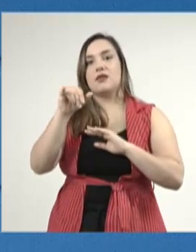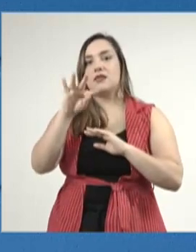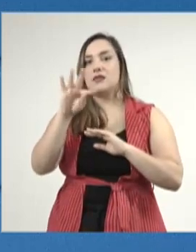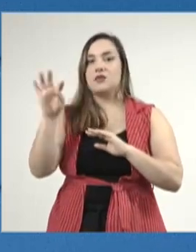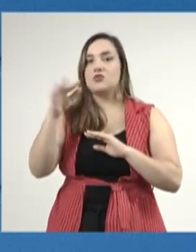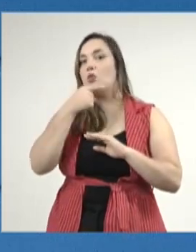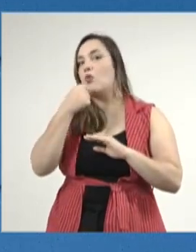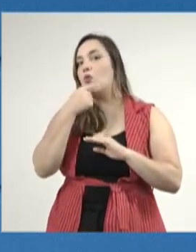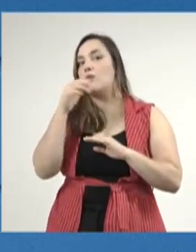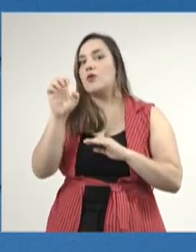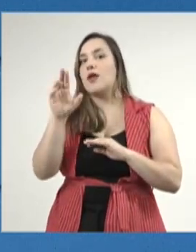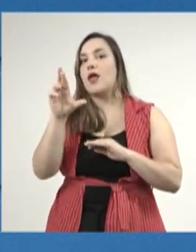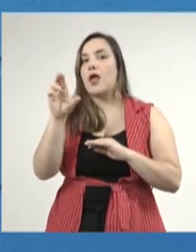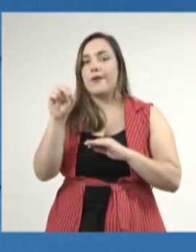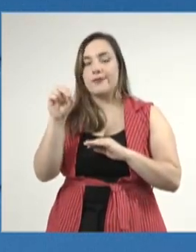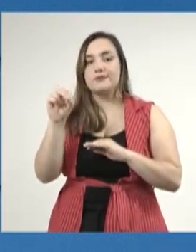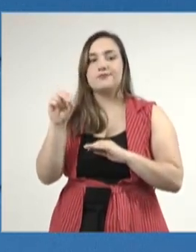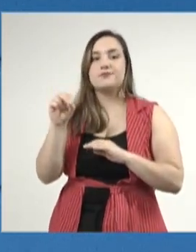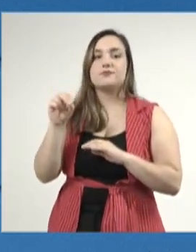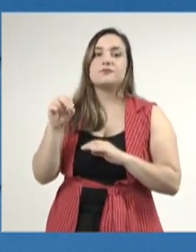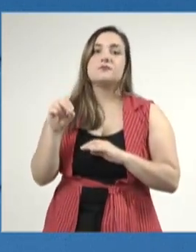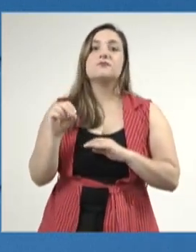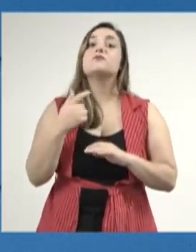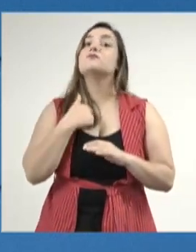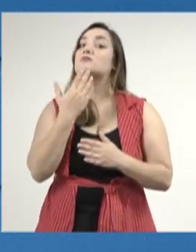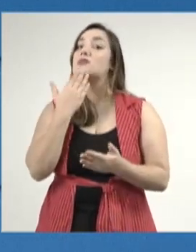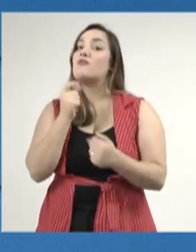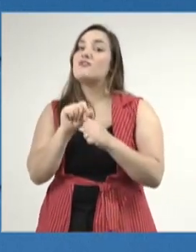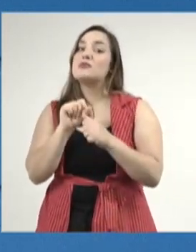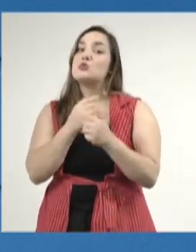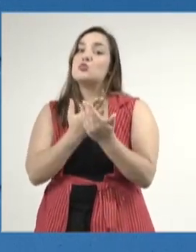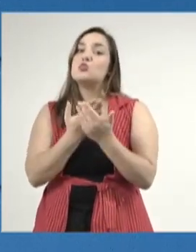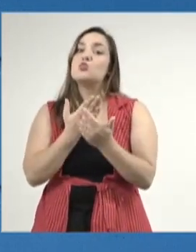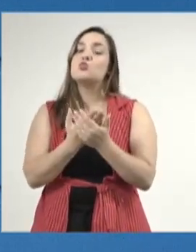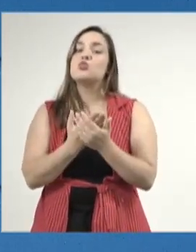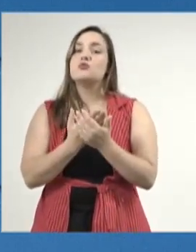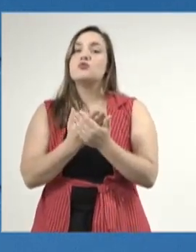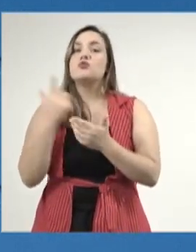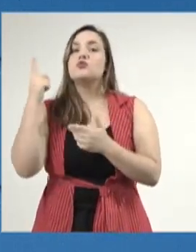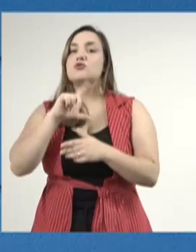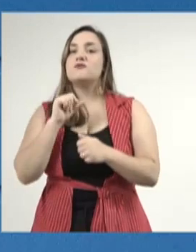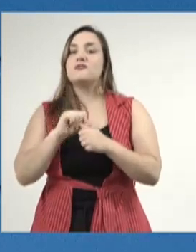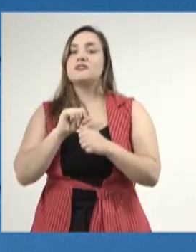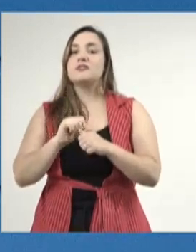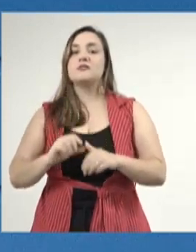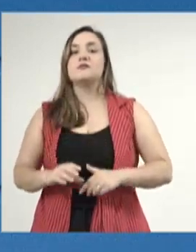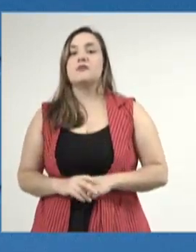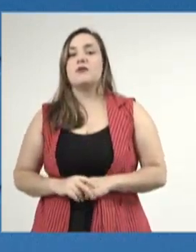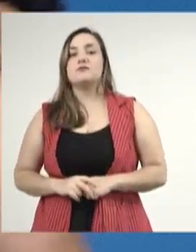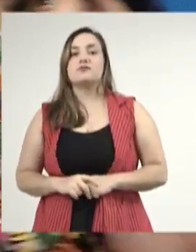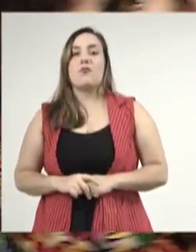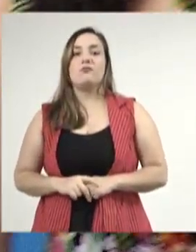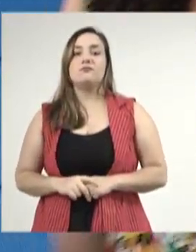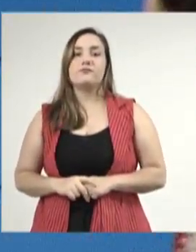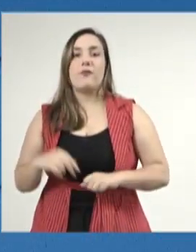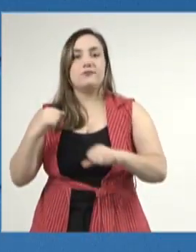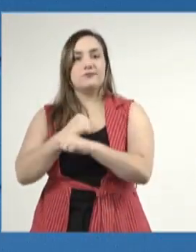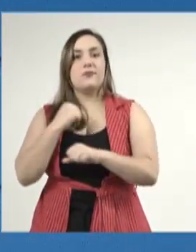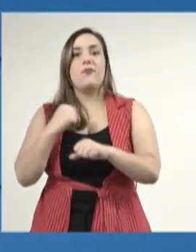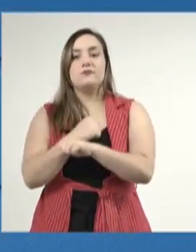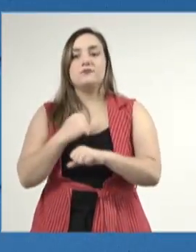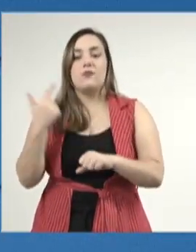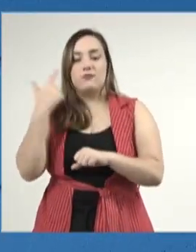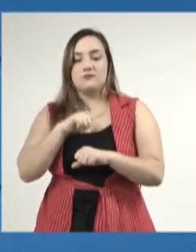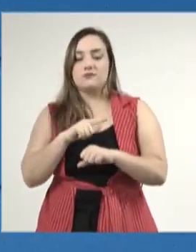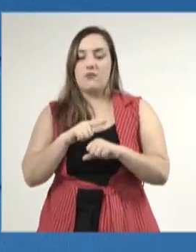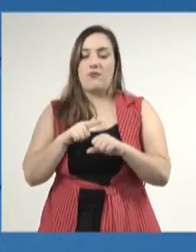Nunes Varanes Júnior, solicitando estudos para que seja realizado estudo para a construção de uma